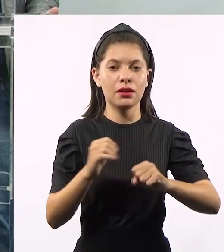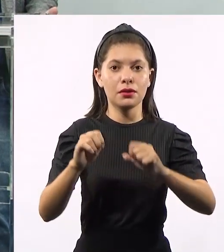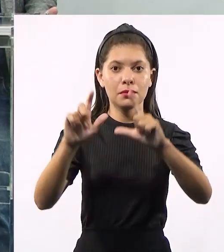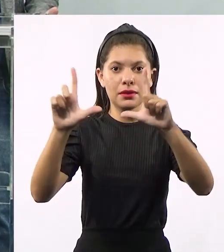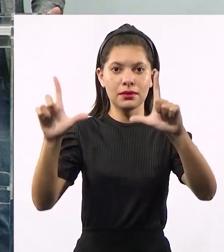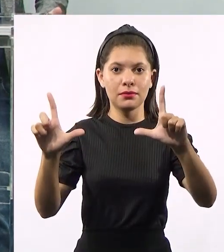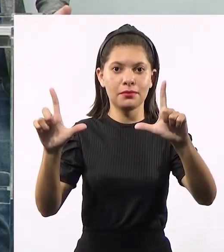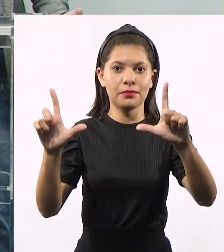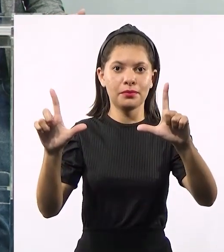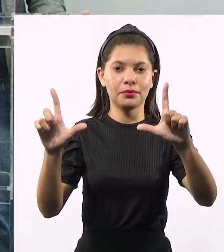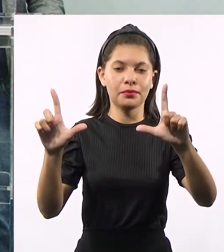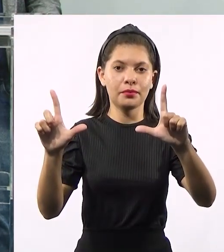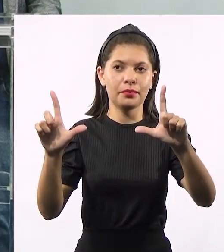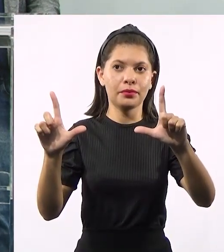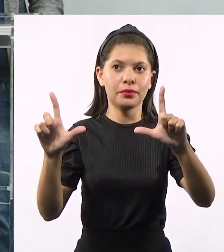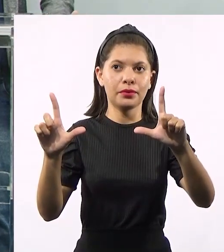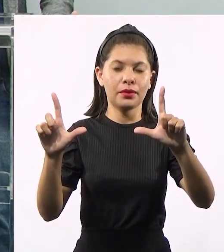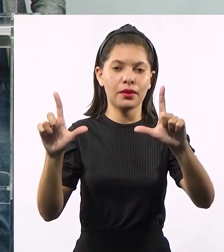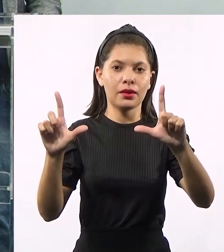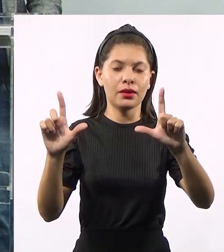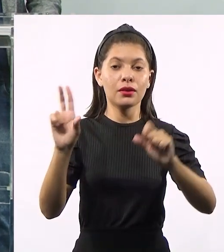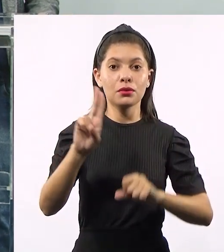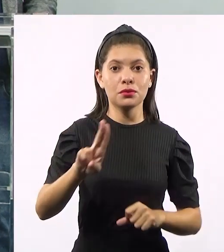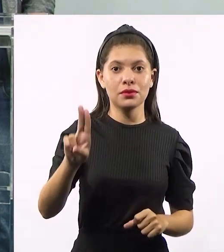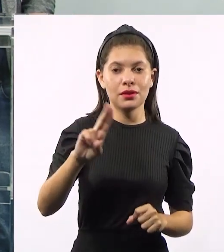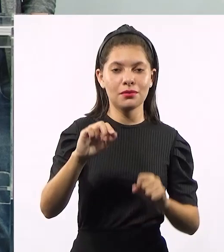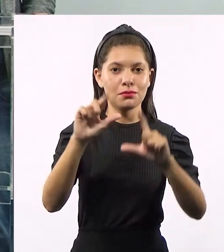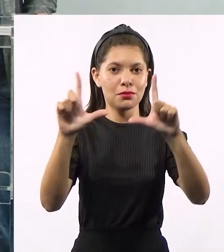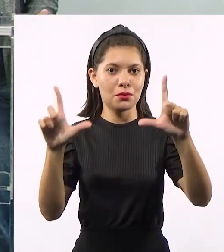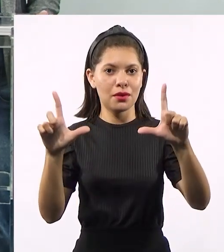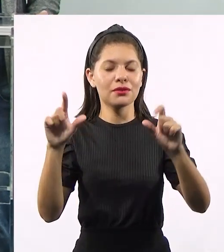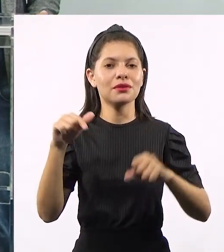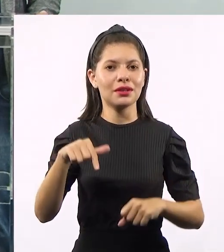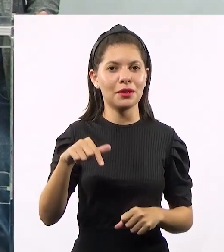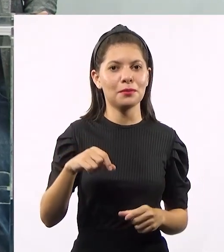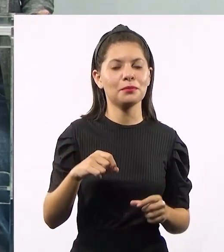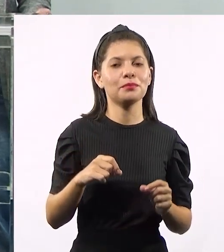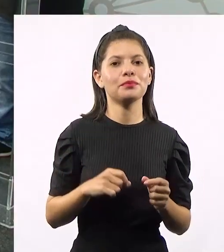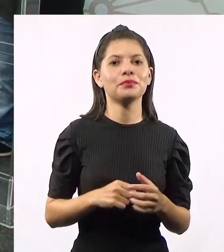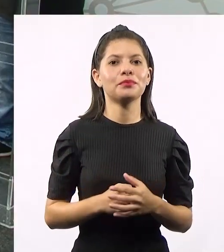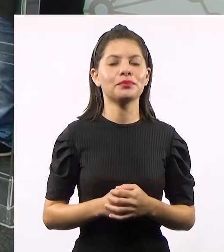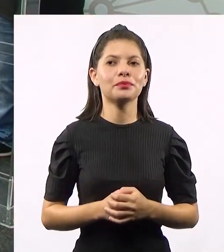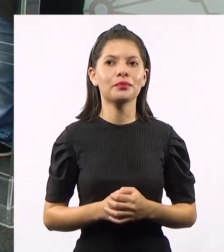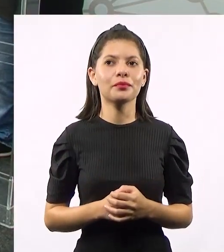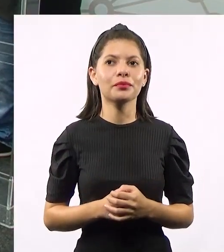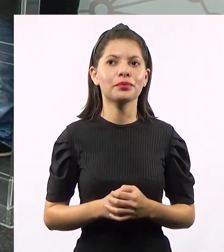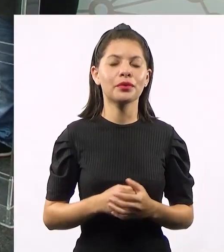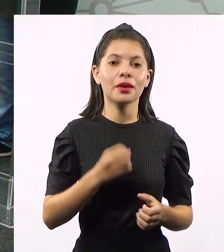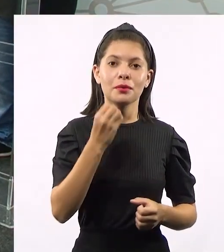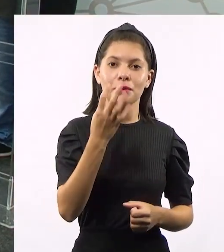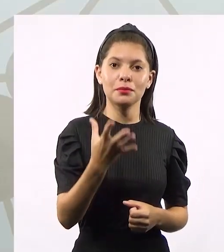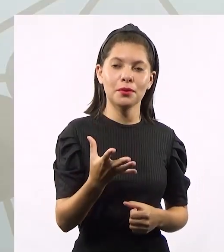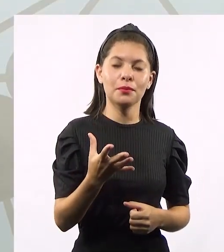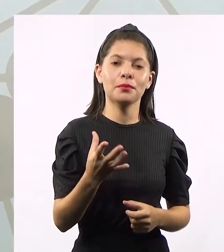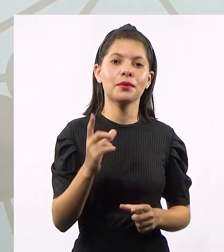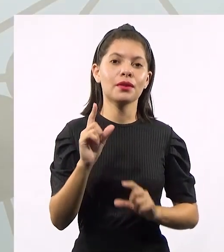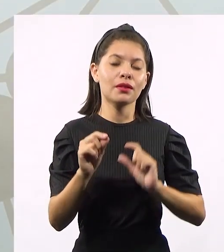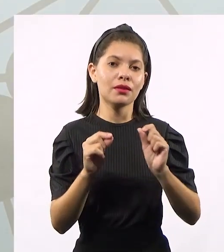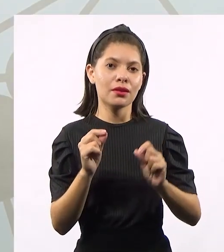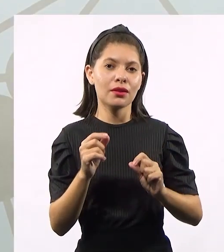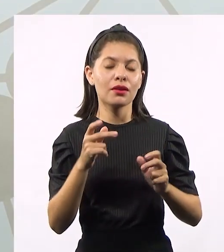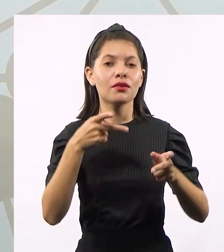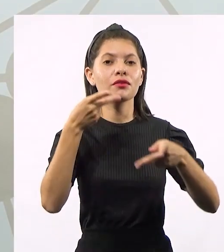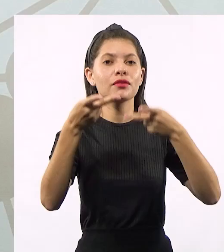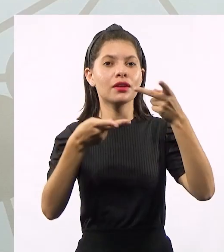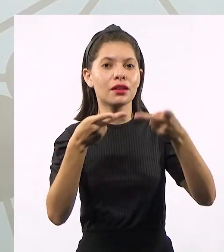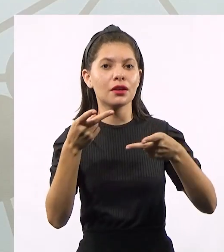um televisor que será o nosso quadro virtual. Perfeito, pessoal. Então, como já falamos